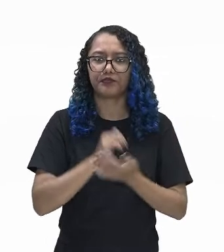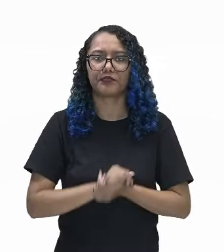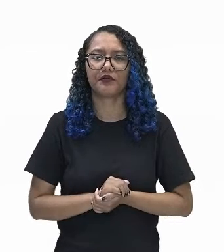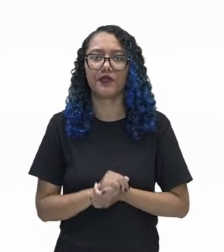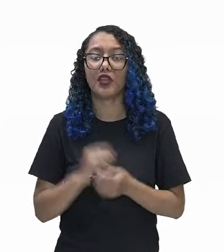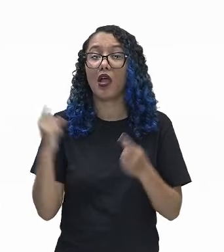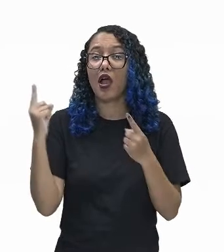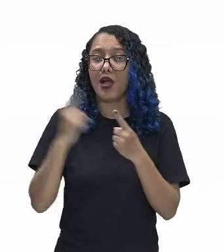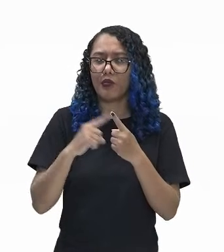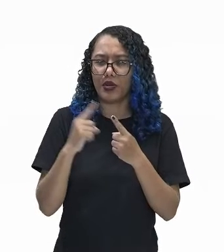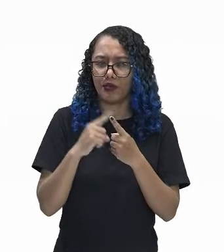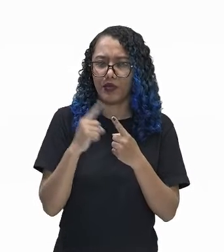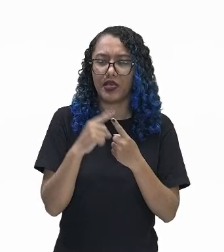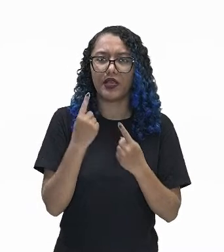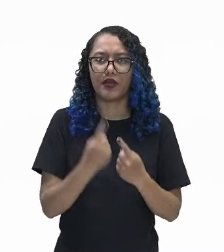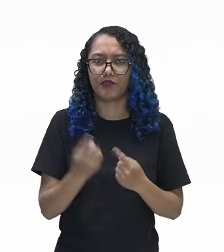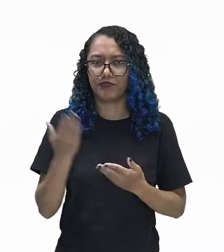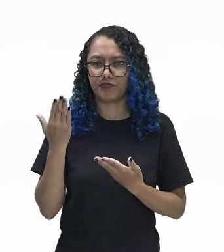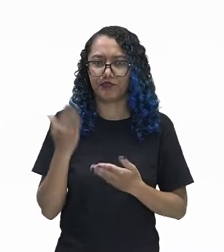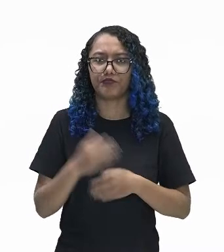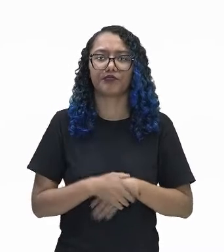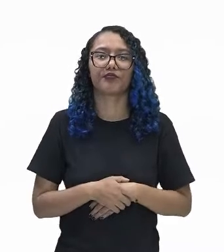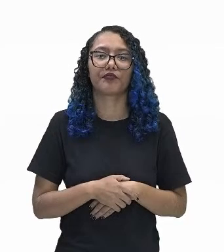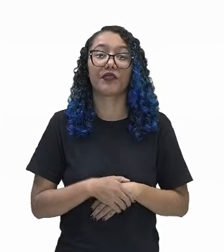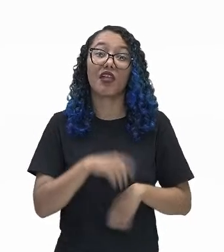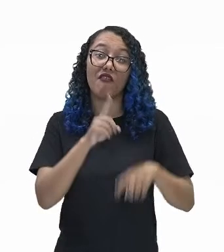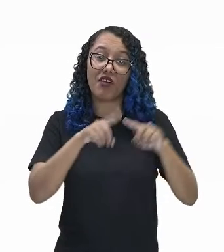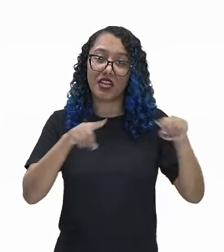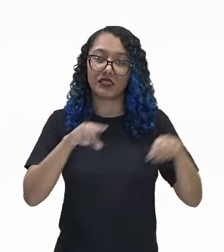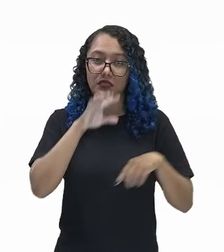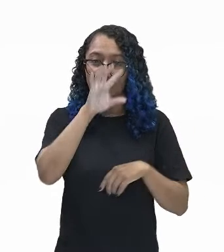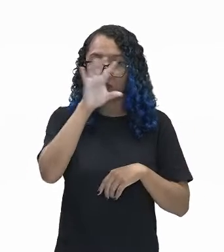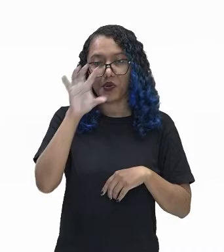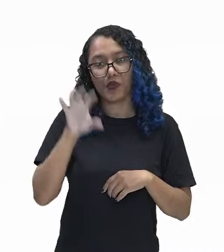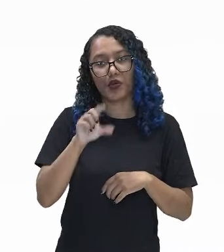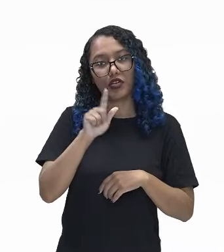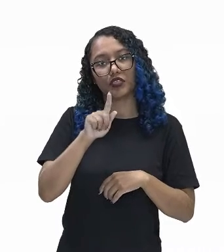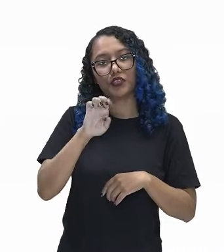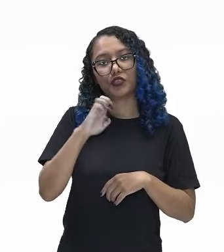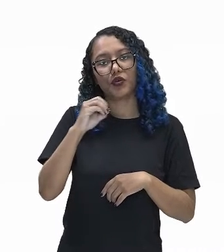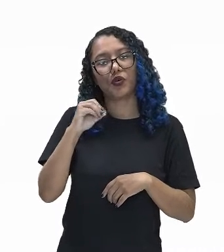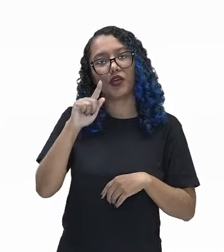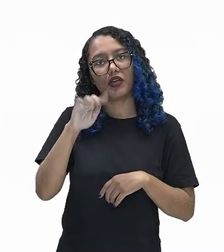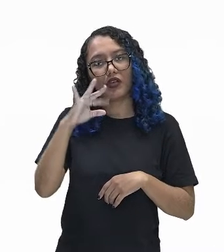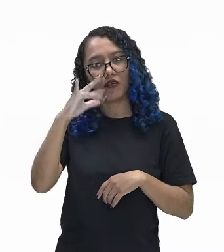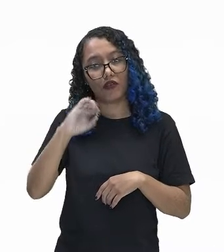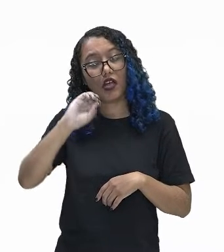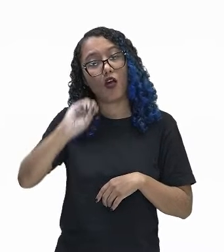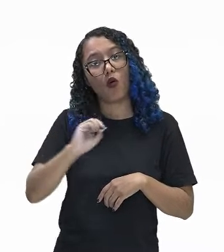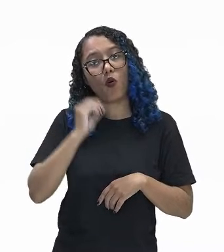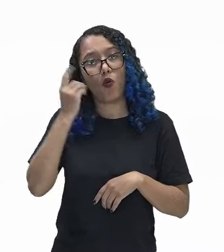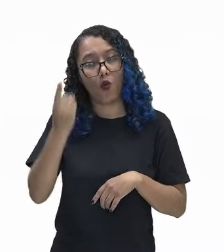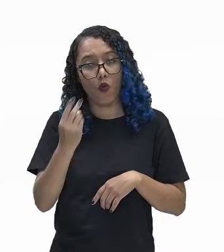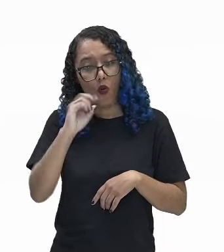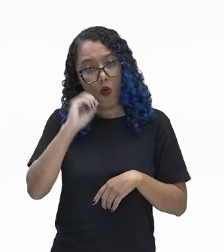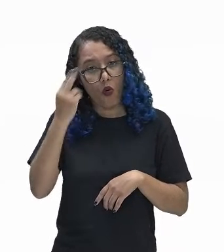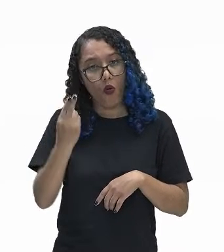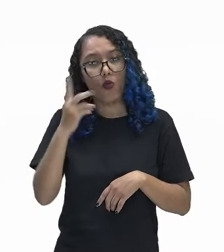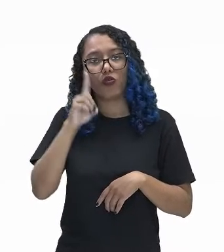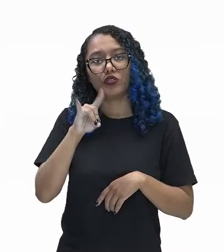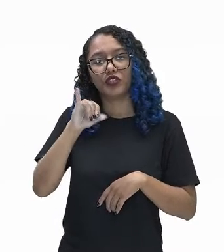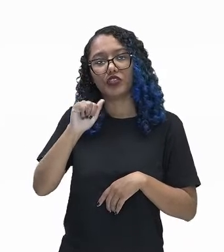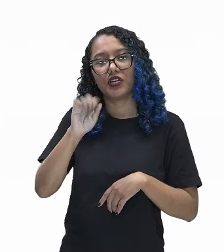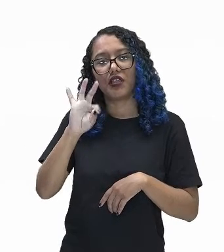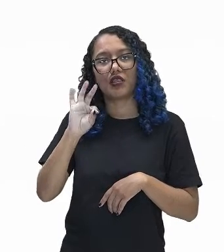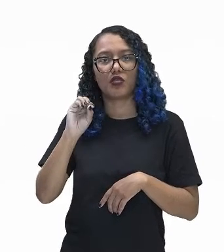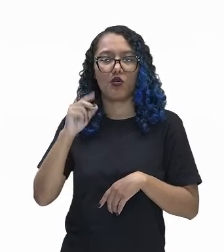primeira variação, é a variação geográfica, também chamada de diatópica, tá?